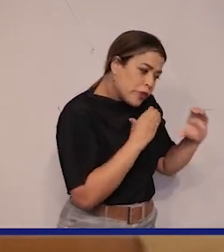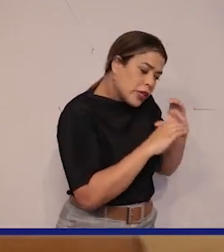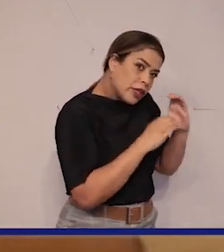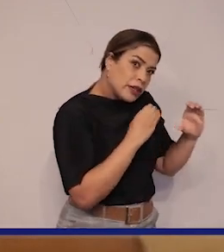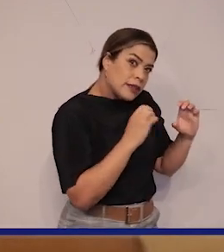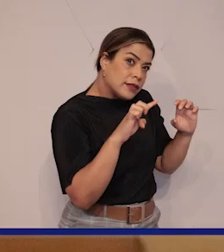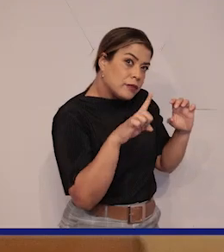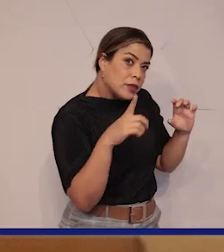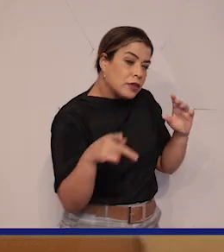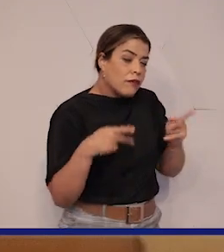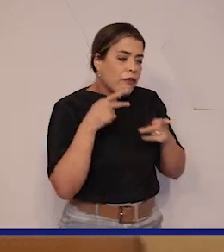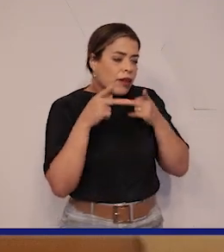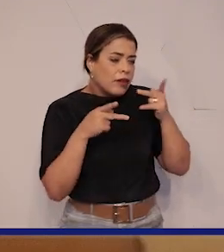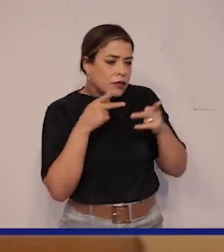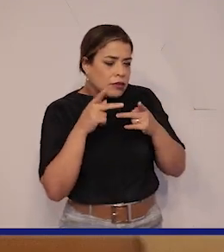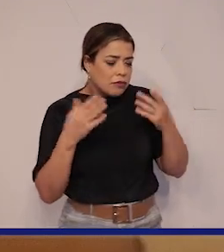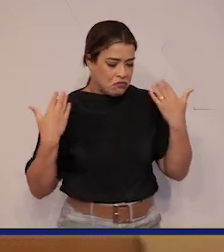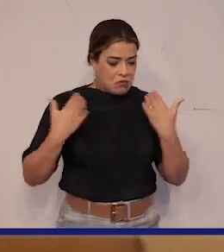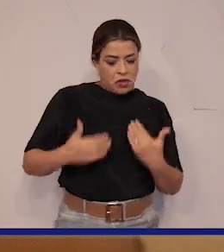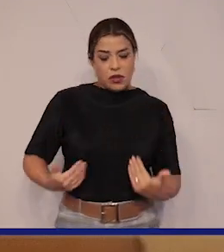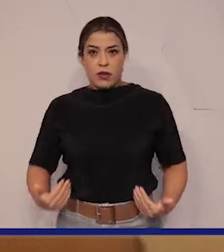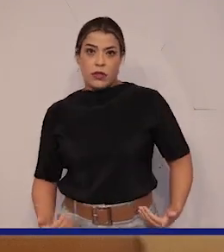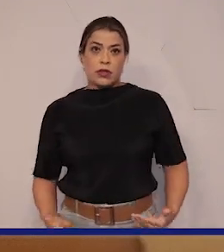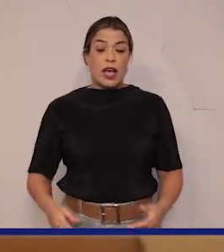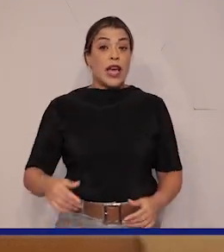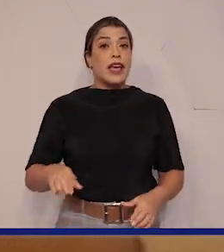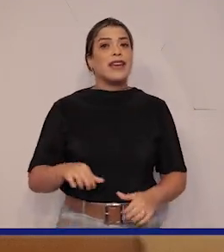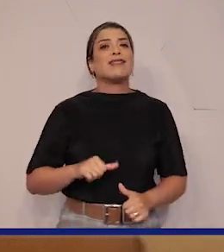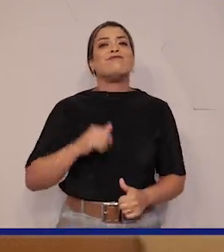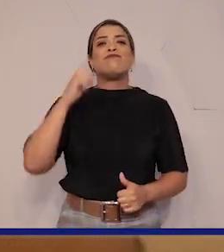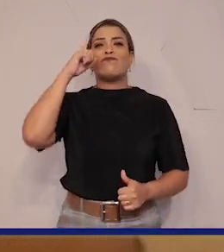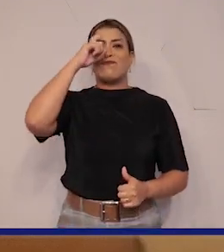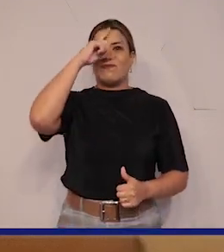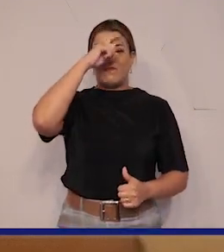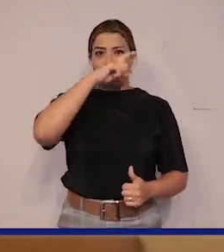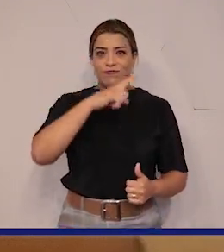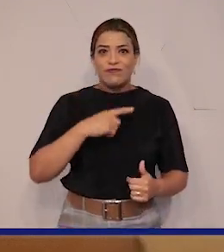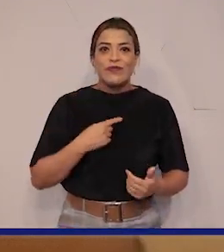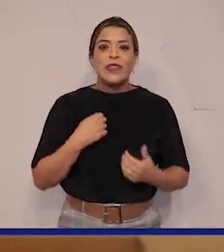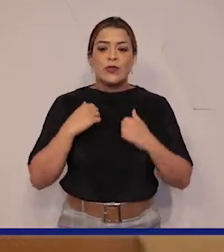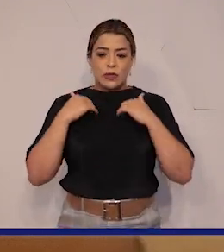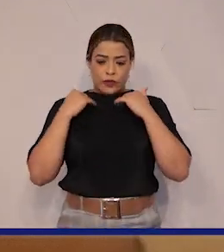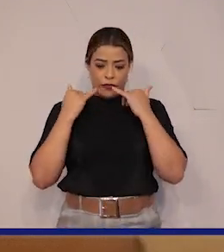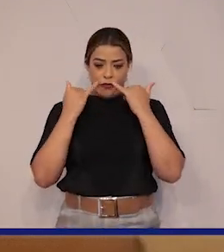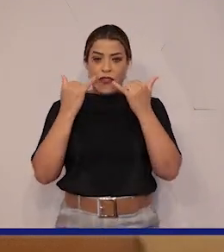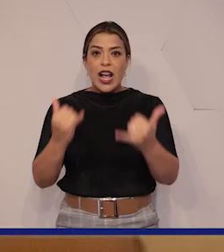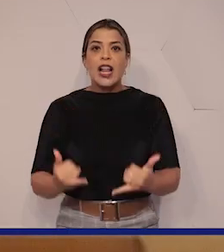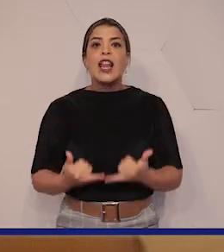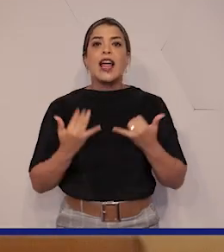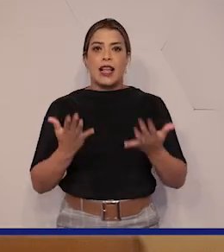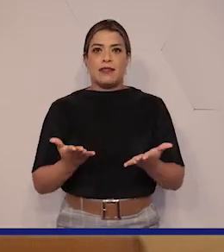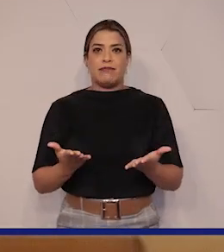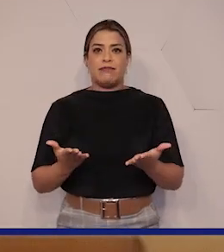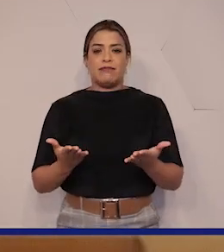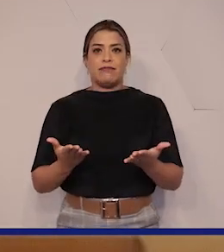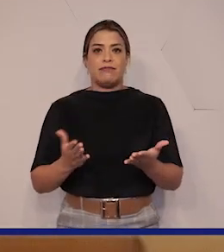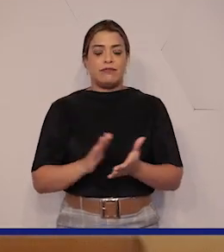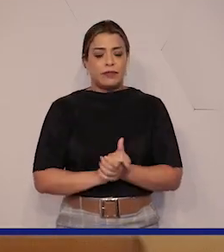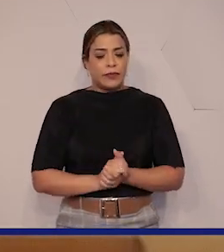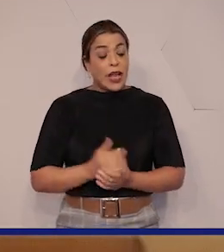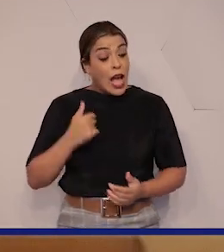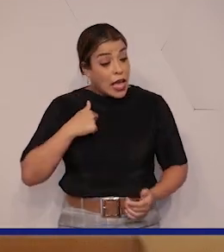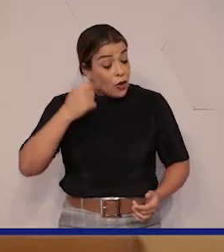minha linguagem, né, oral, minha linguagem corporal era inadequada. E aí eu comecei